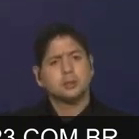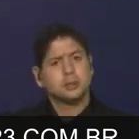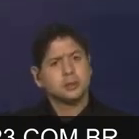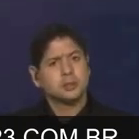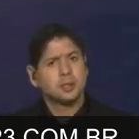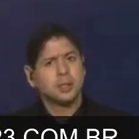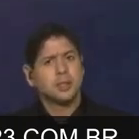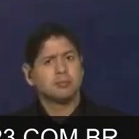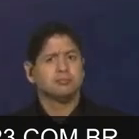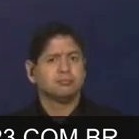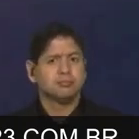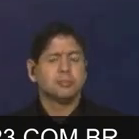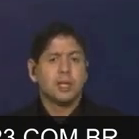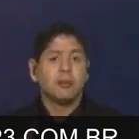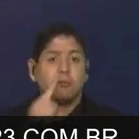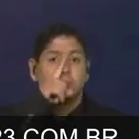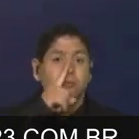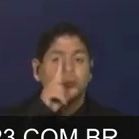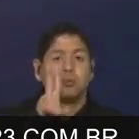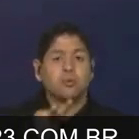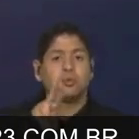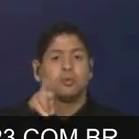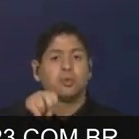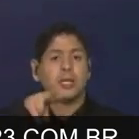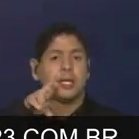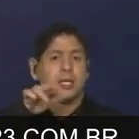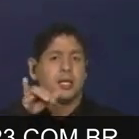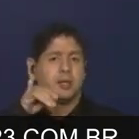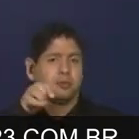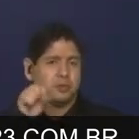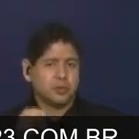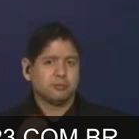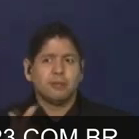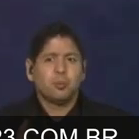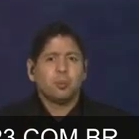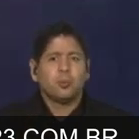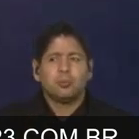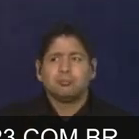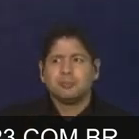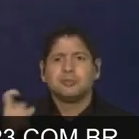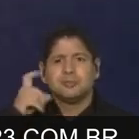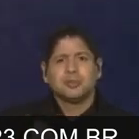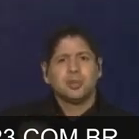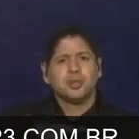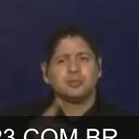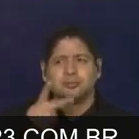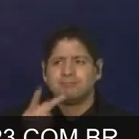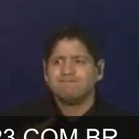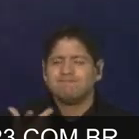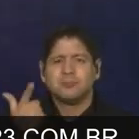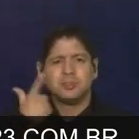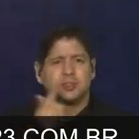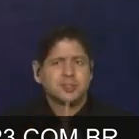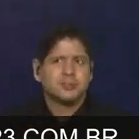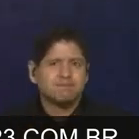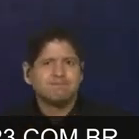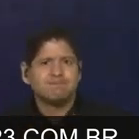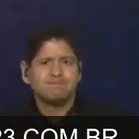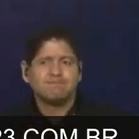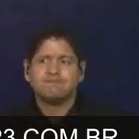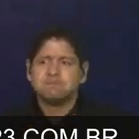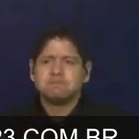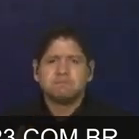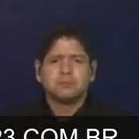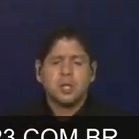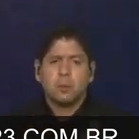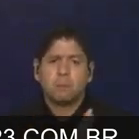consideradas, inclusive pela legislação, como vulneráveis, né? Então é difícil a gente também conseguir atribuir